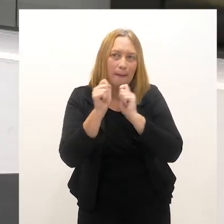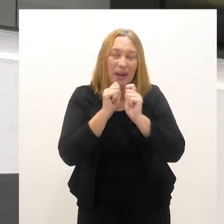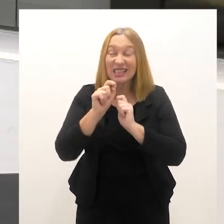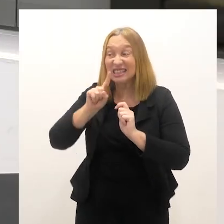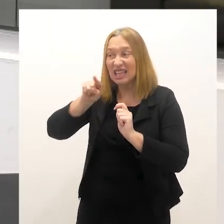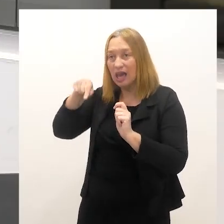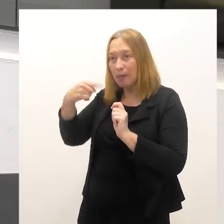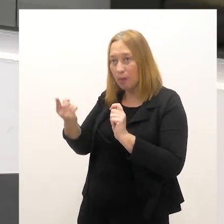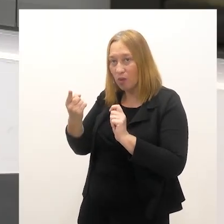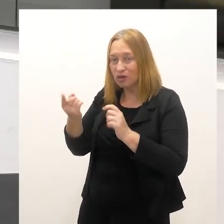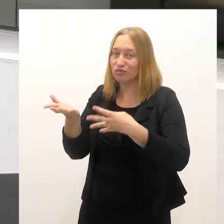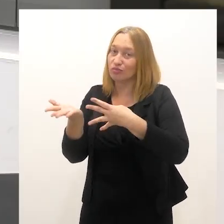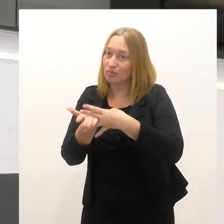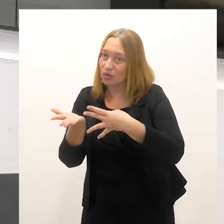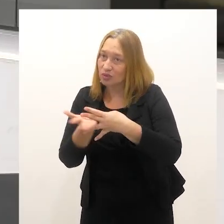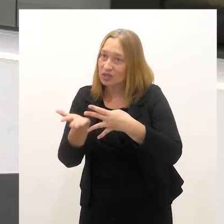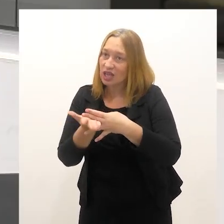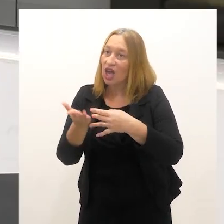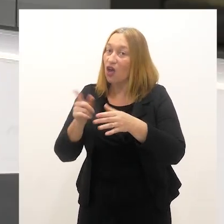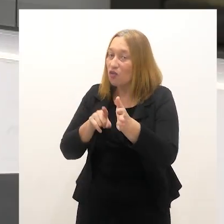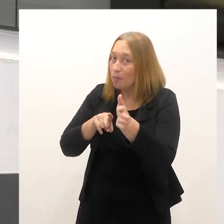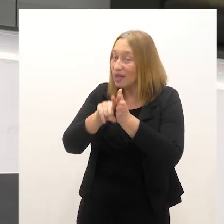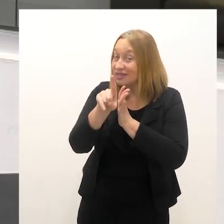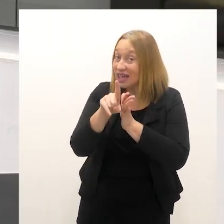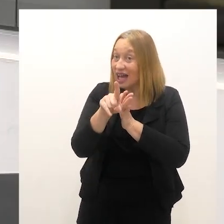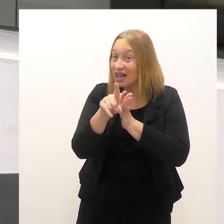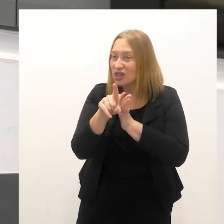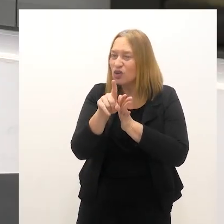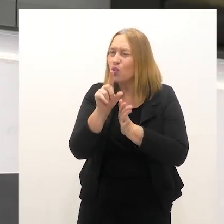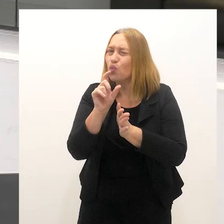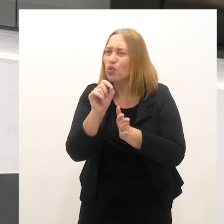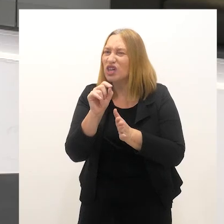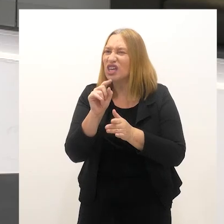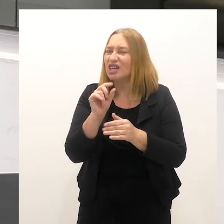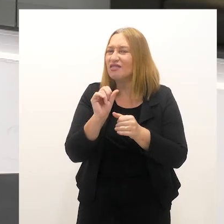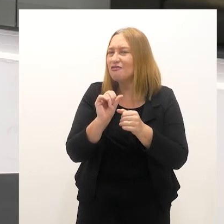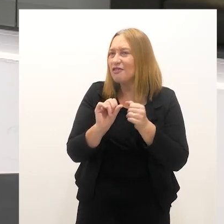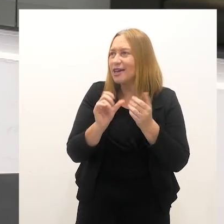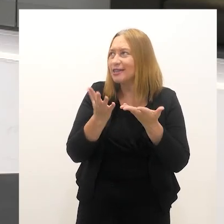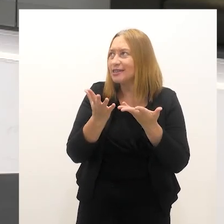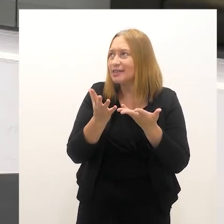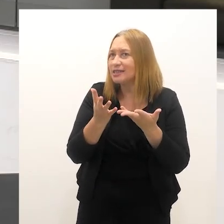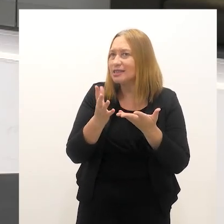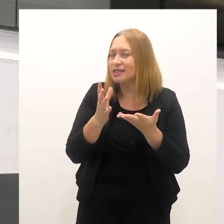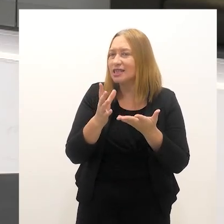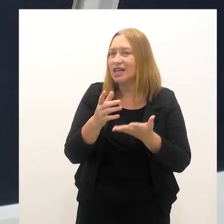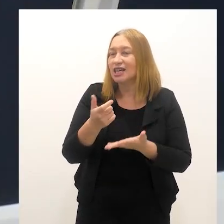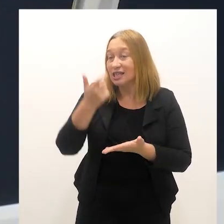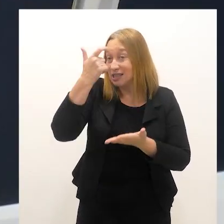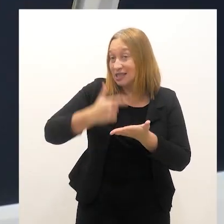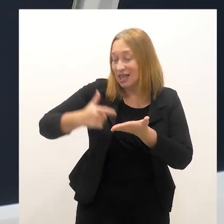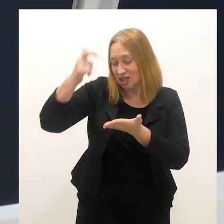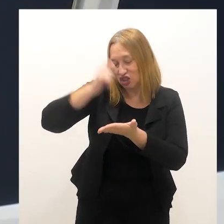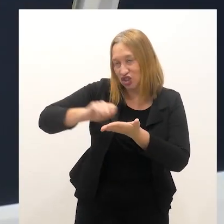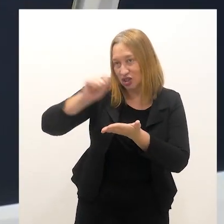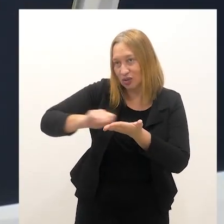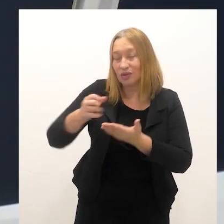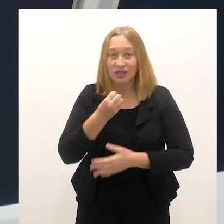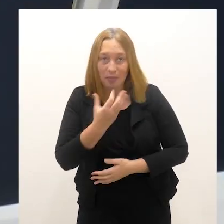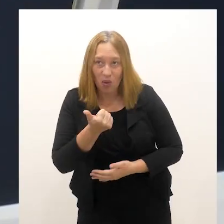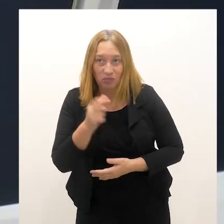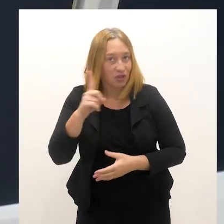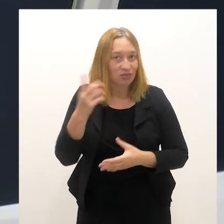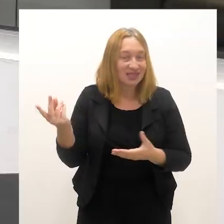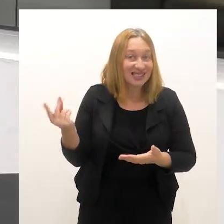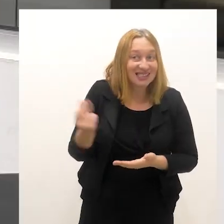de reportagem, depois, no próximo bloco, eu vou te perguntar sobre o que te fez, né, se tornar escritor,